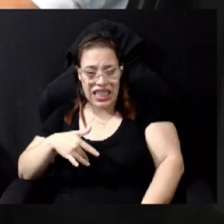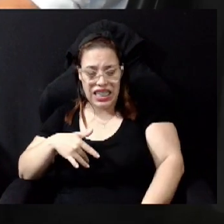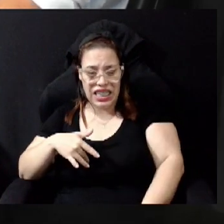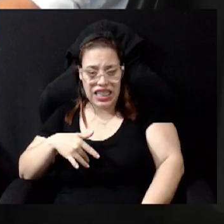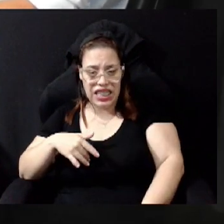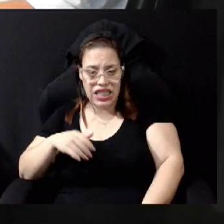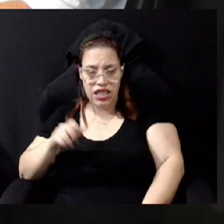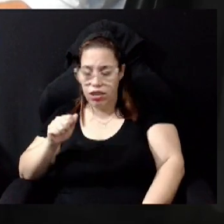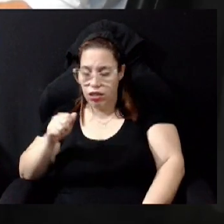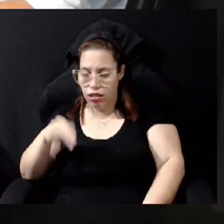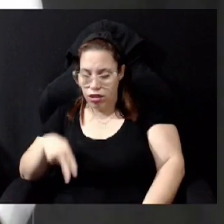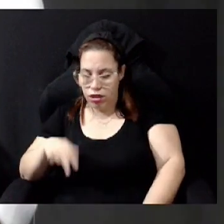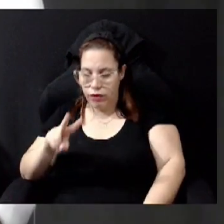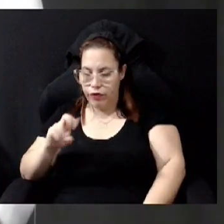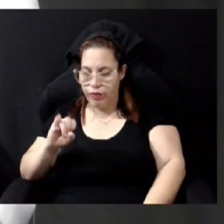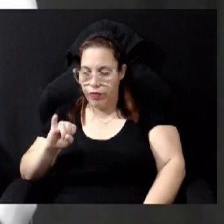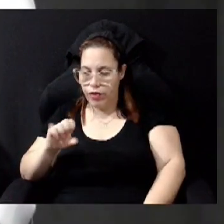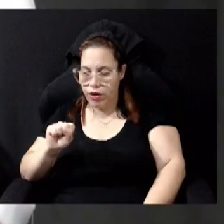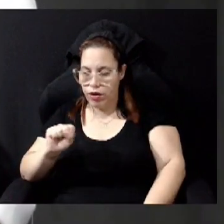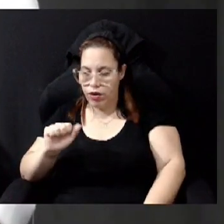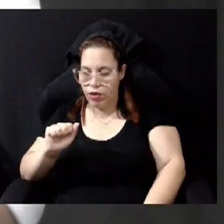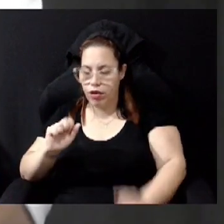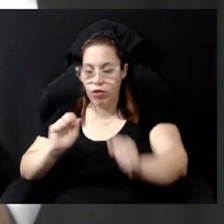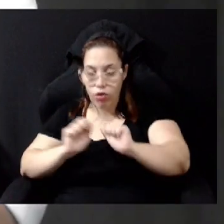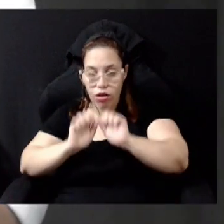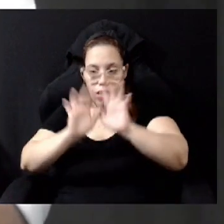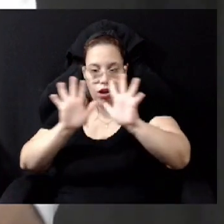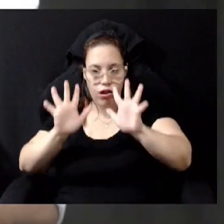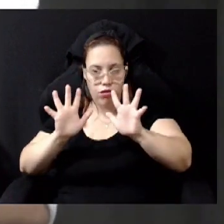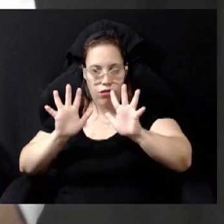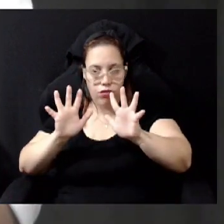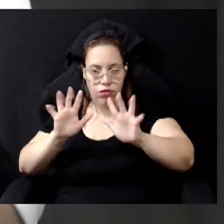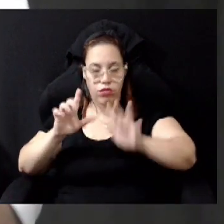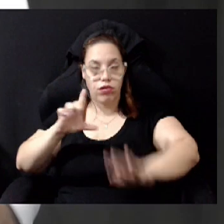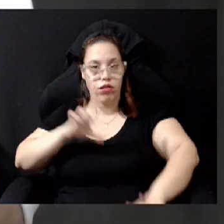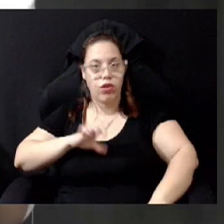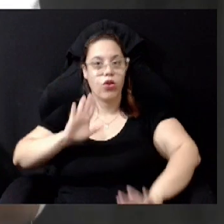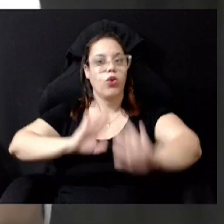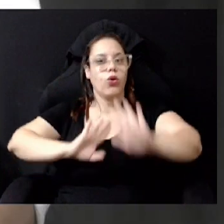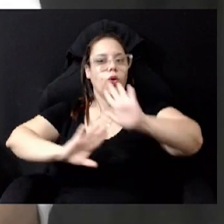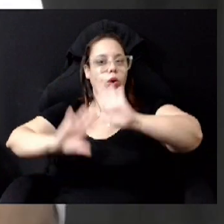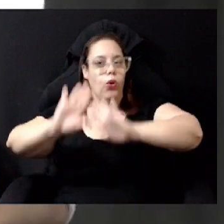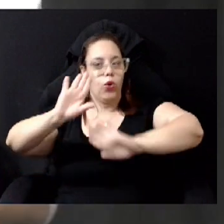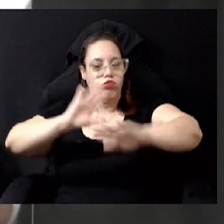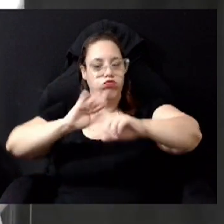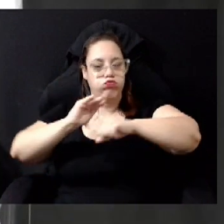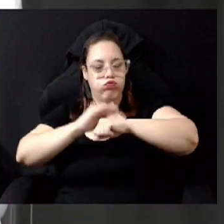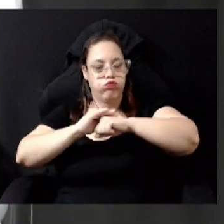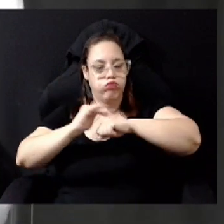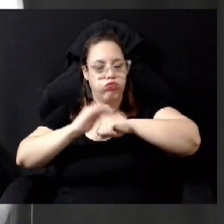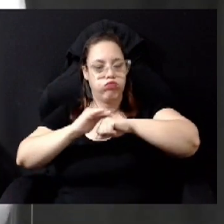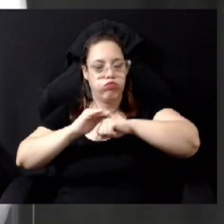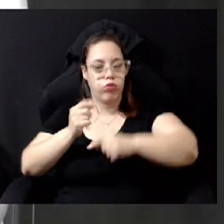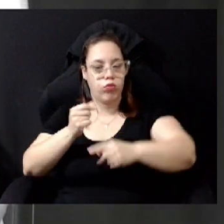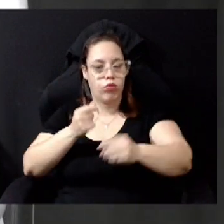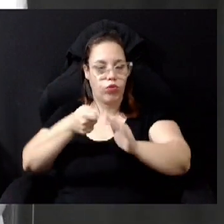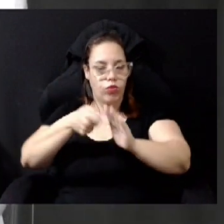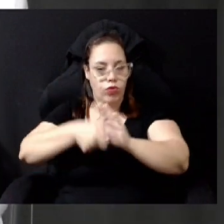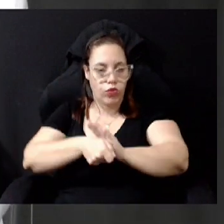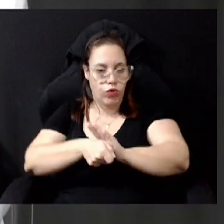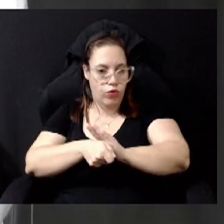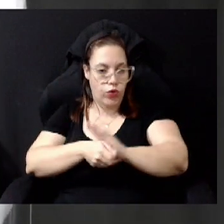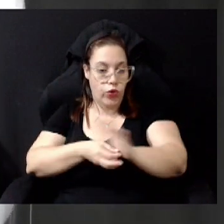Sanitária. É claro que é fundamental tê-lo, todo o cuidado, todo o zelo, né, com o dinheiro público e com a vida das